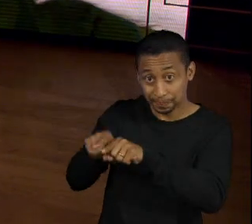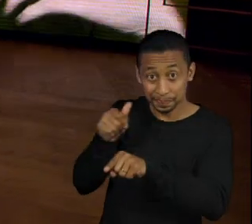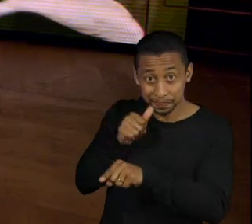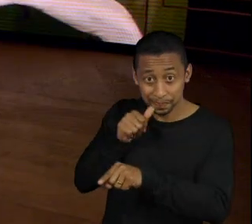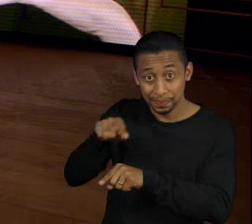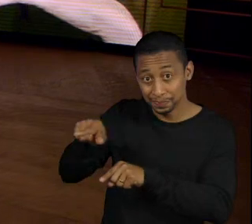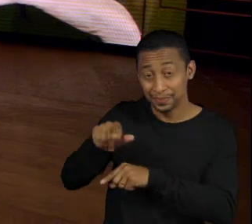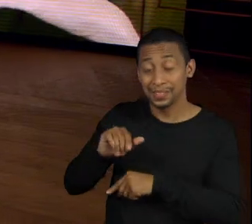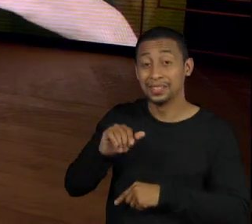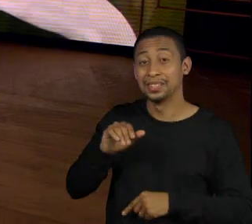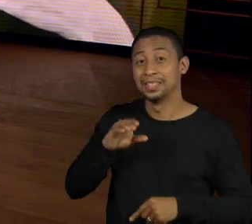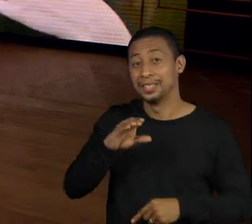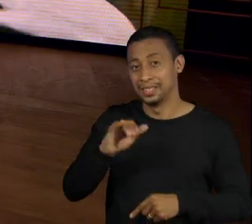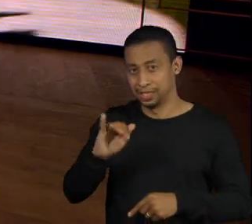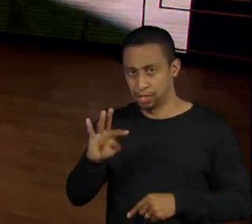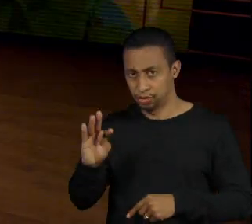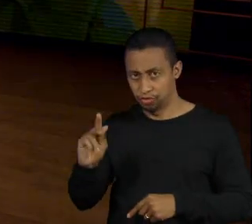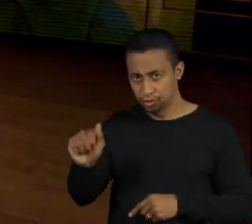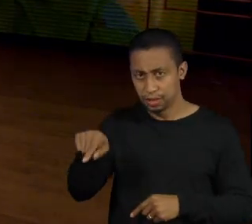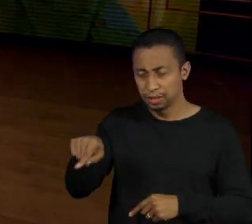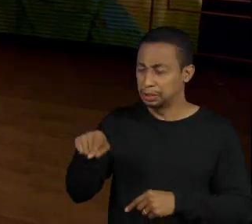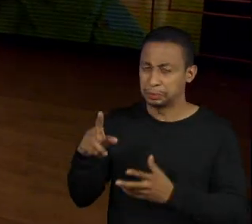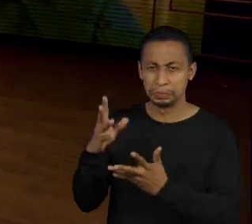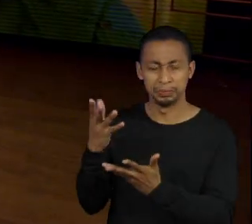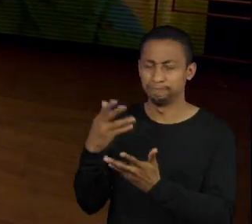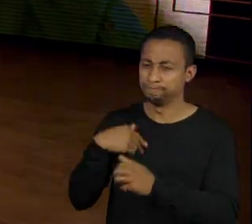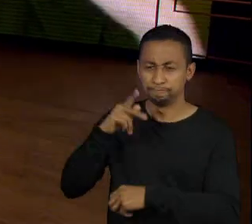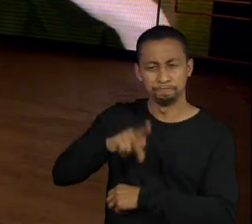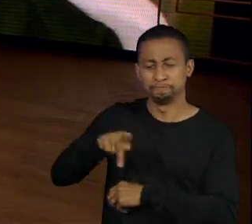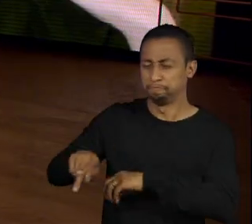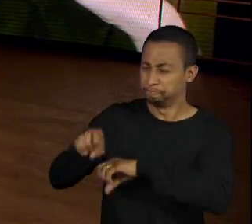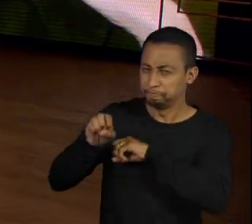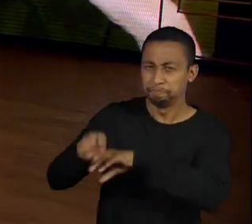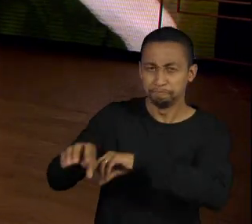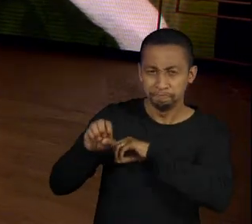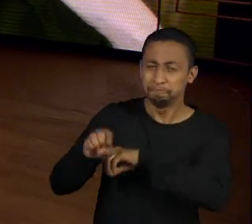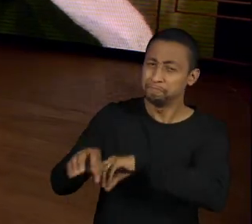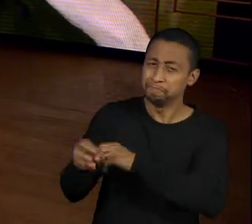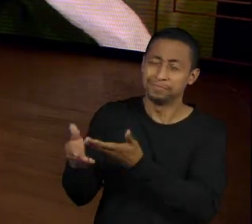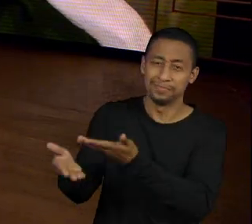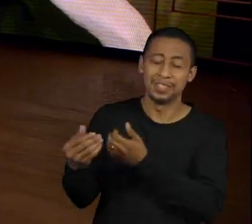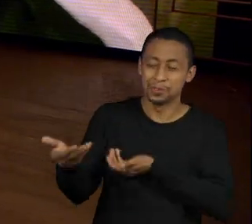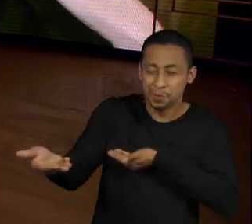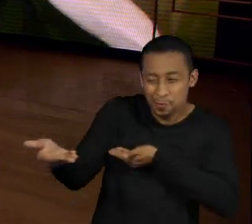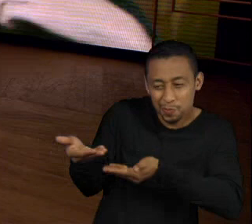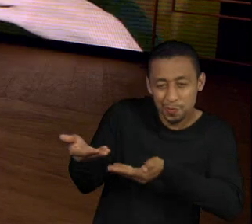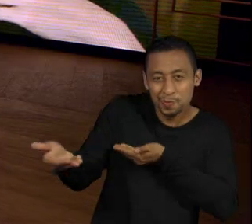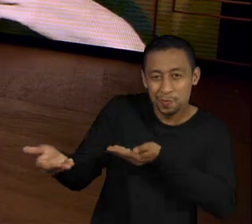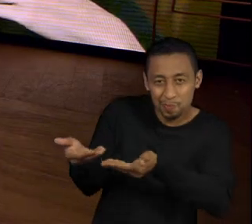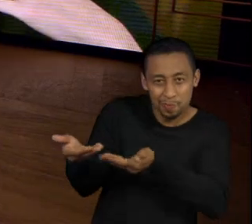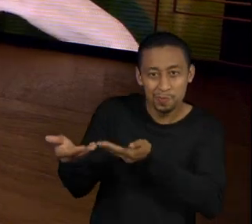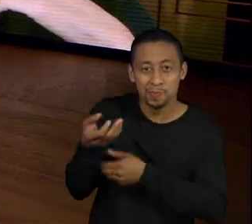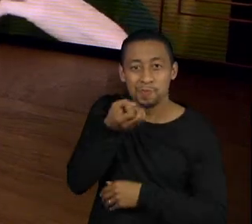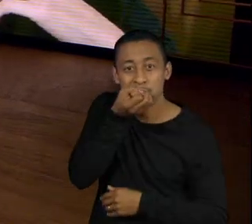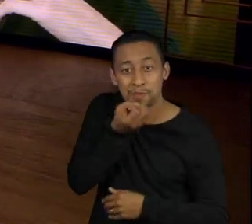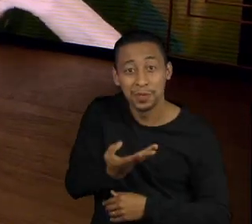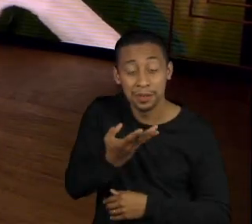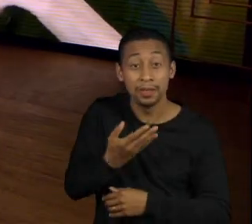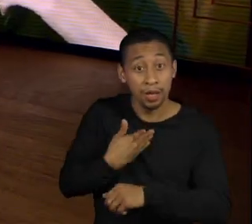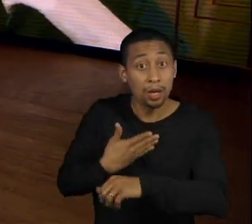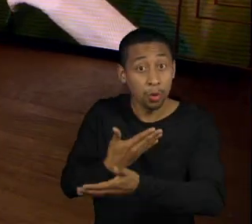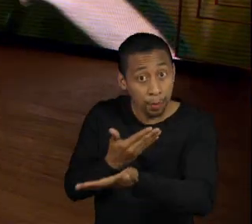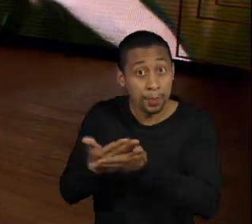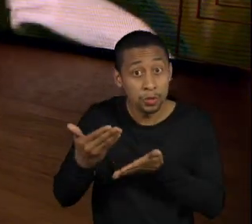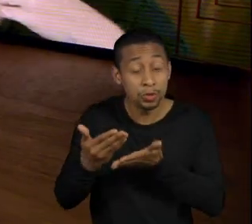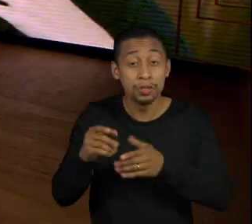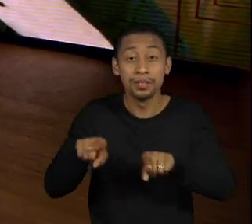tem uma força muito grande, ela é professora, ela dá aula, então a gente tem uma troca muito boa. E a gente começou a dirigir